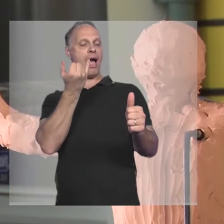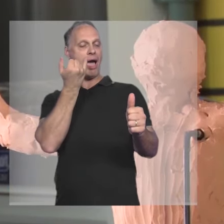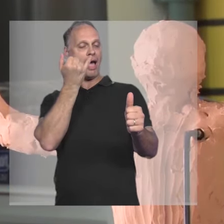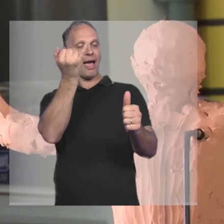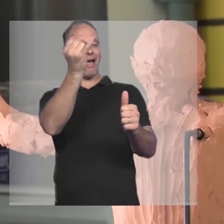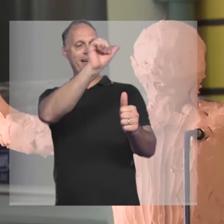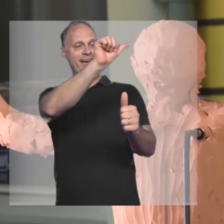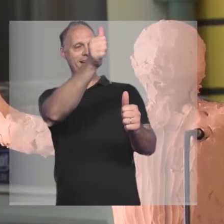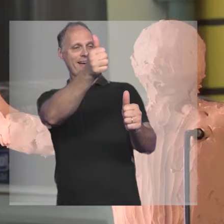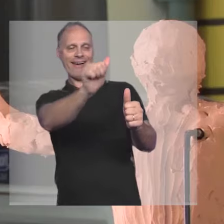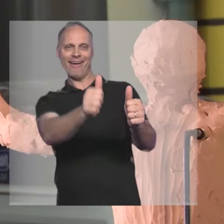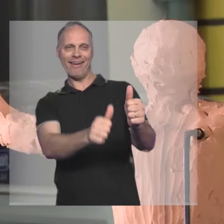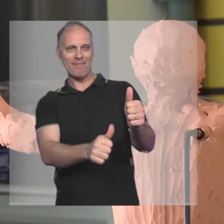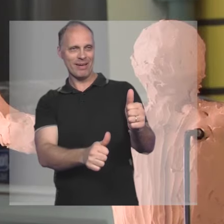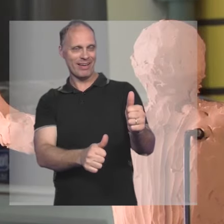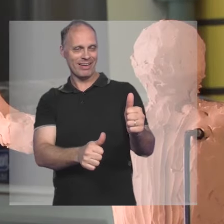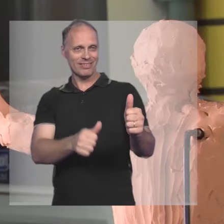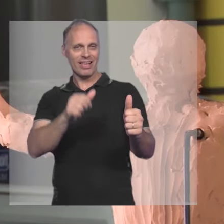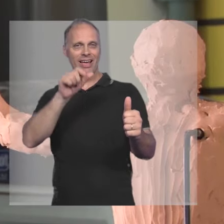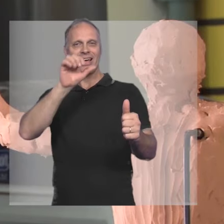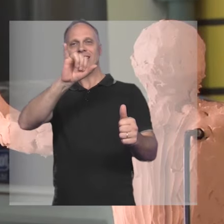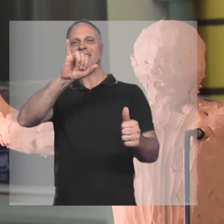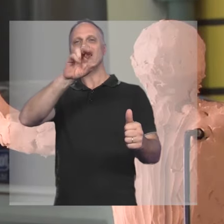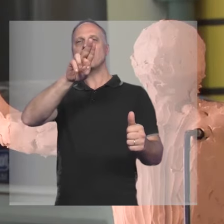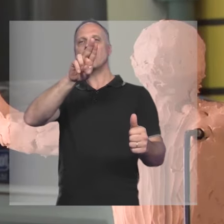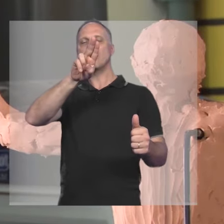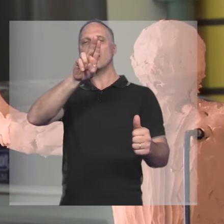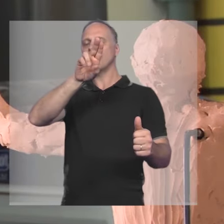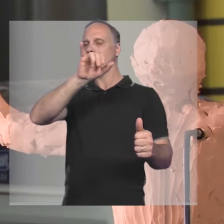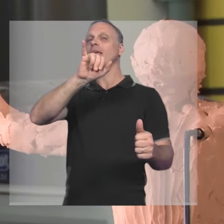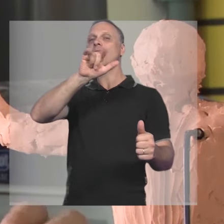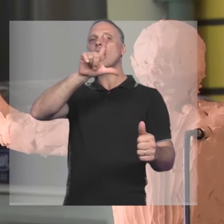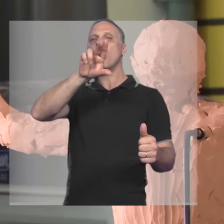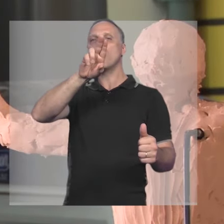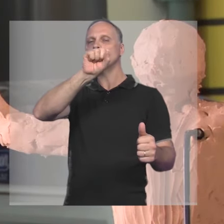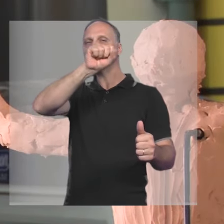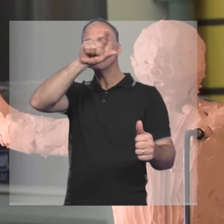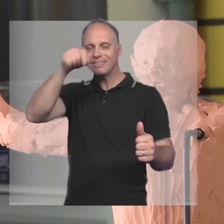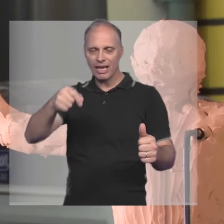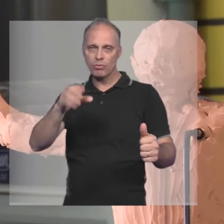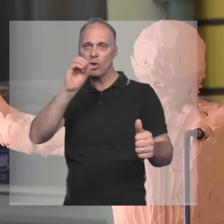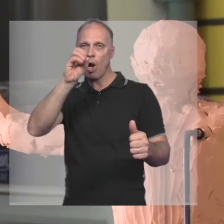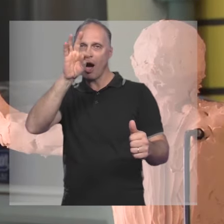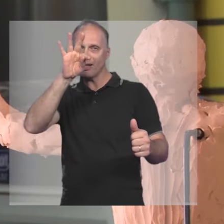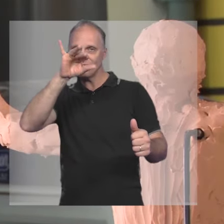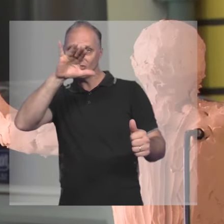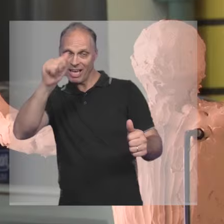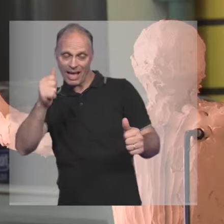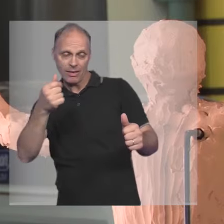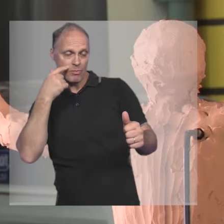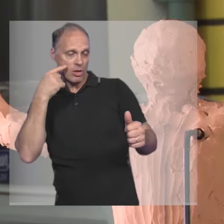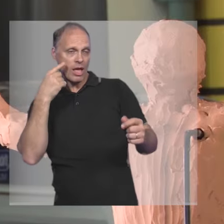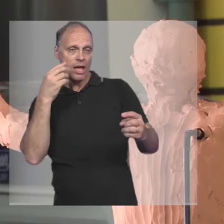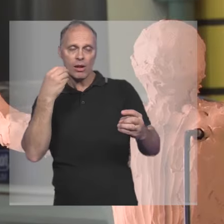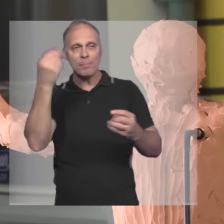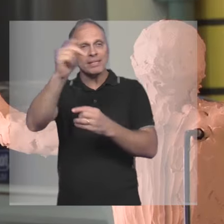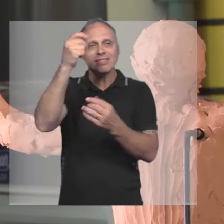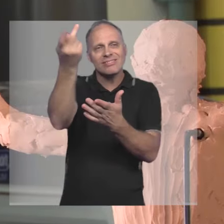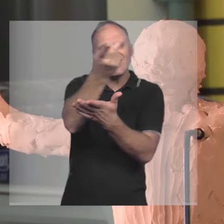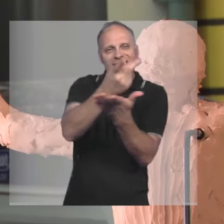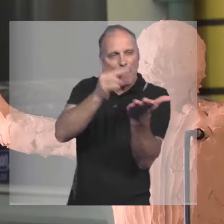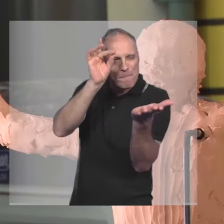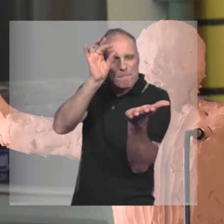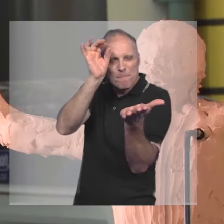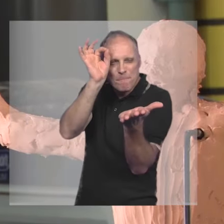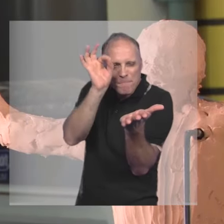Eu acho que a captação do movimento está justamente nas imperfeições que se coloca. Eu não preciso